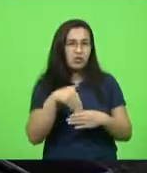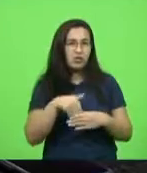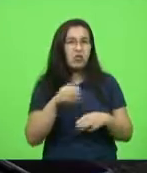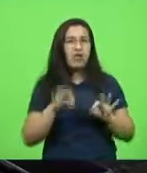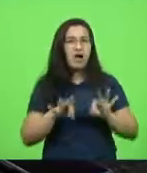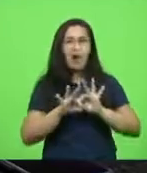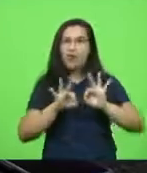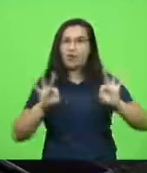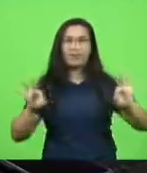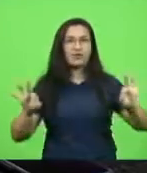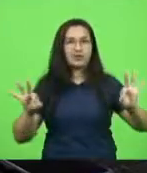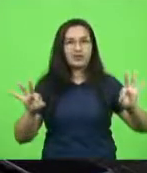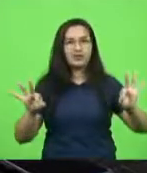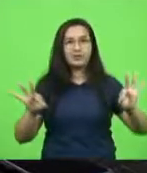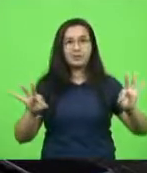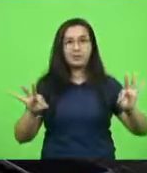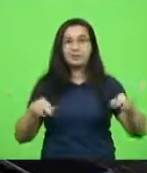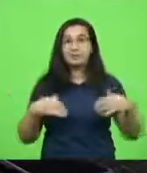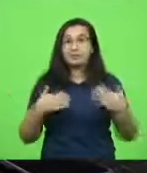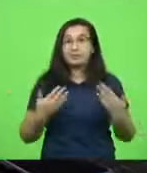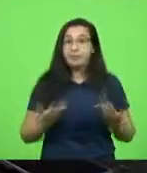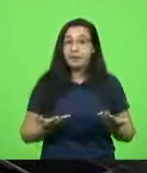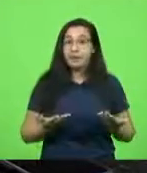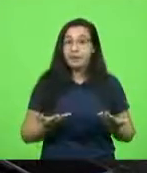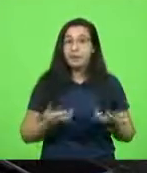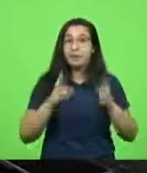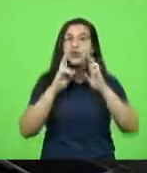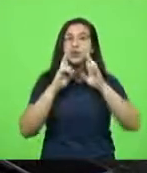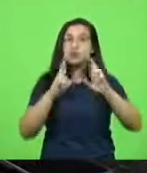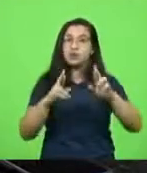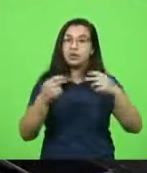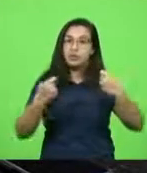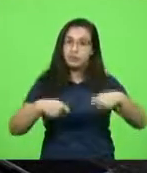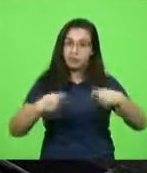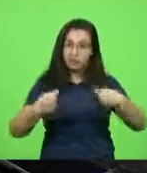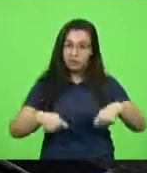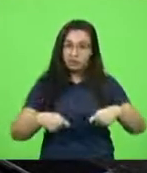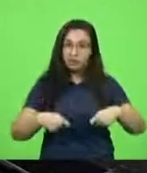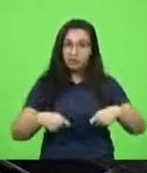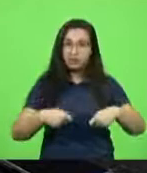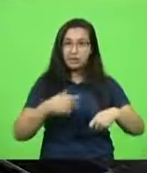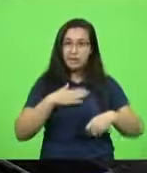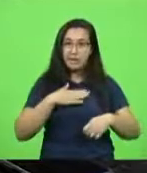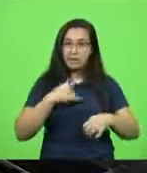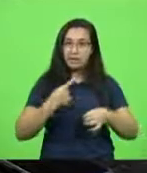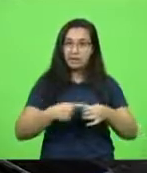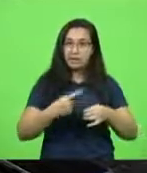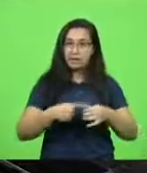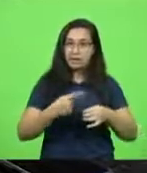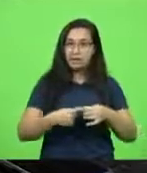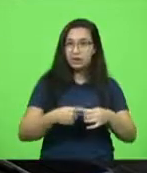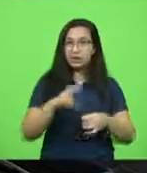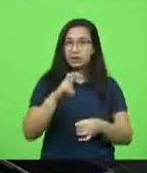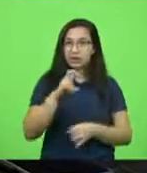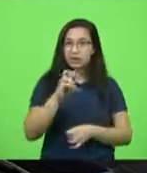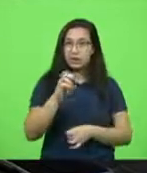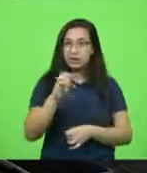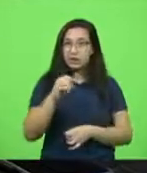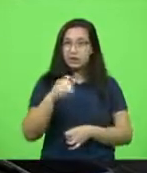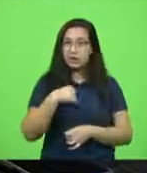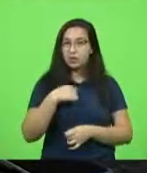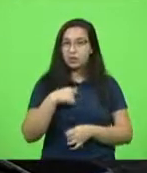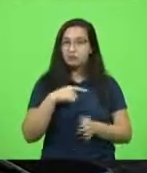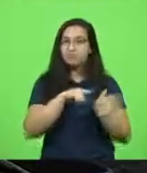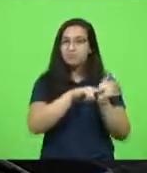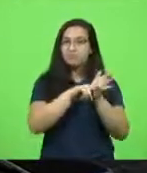bom e é muito bom que se respeite a minha região e se respeita a minha cidade desses 500 Vou fiscalizar para